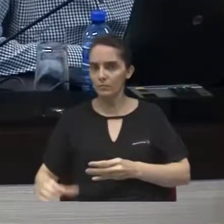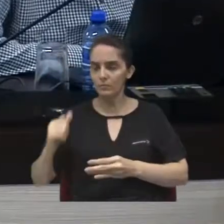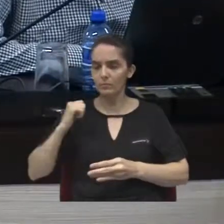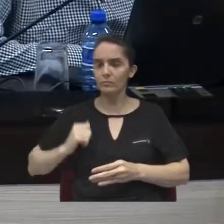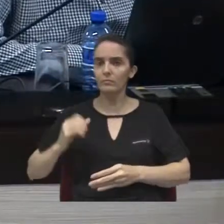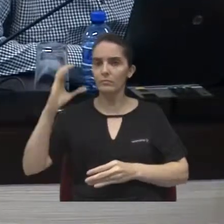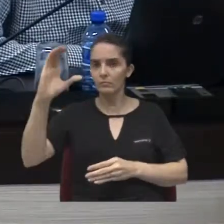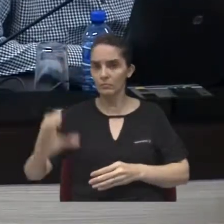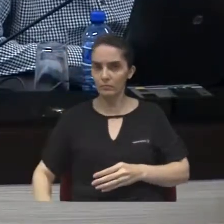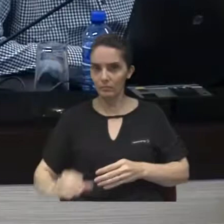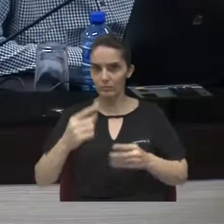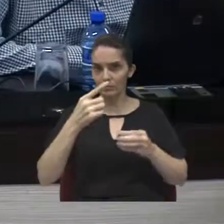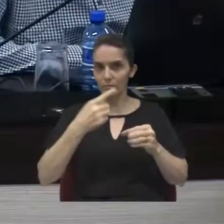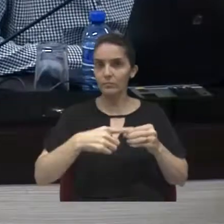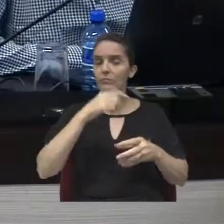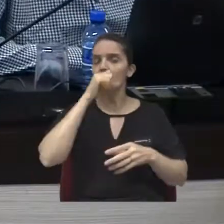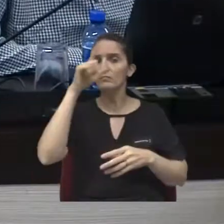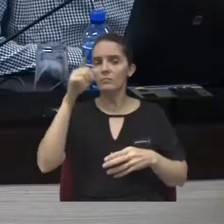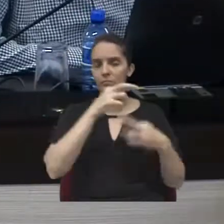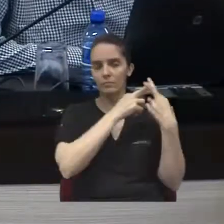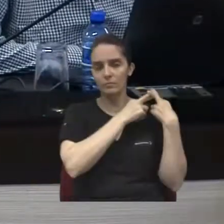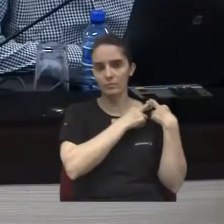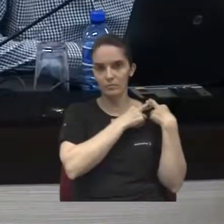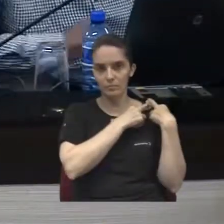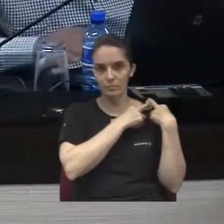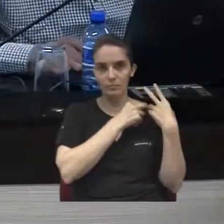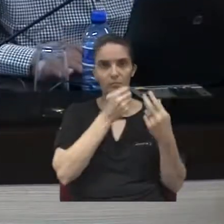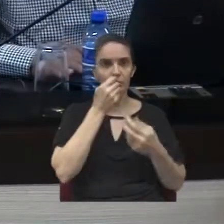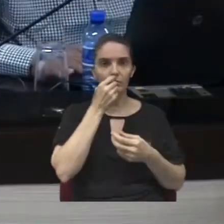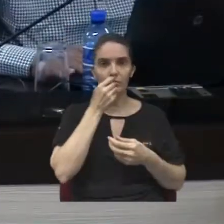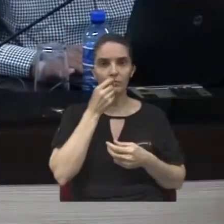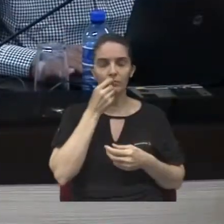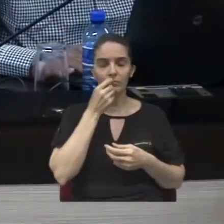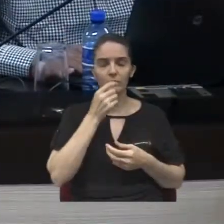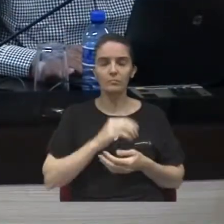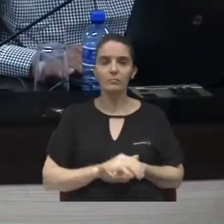no município de Limeira. Autoria, vereador Estevão Nogueira.